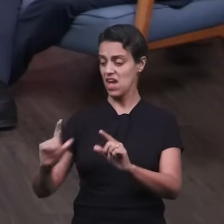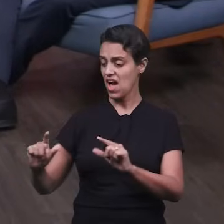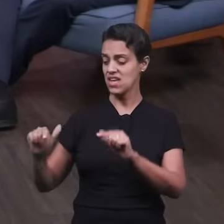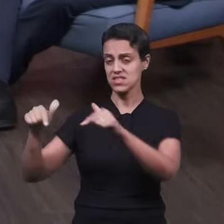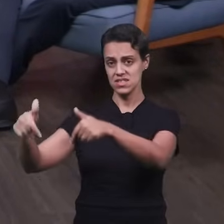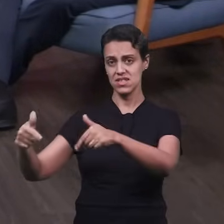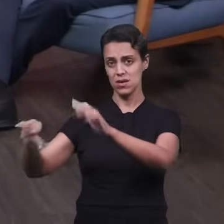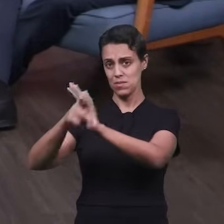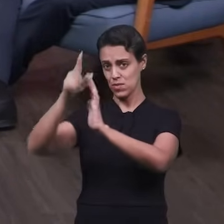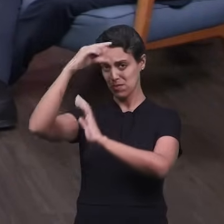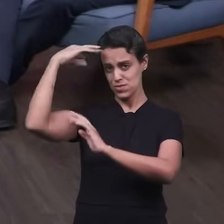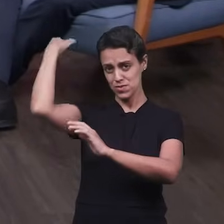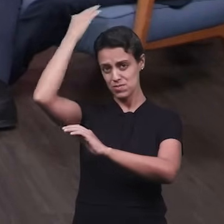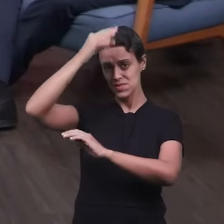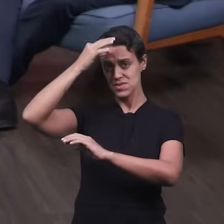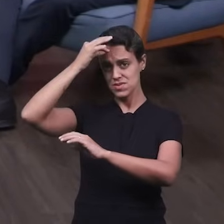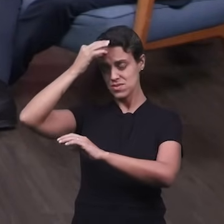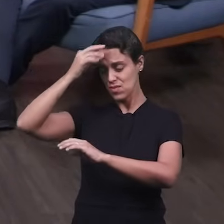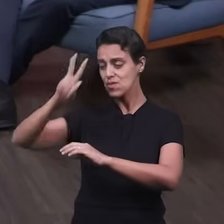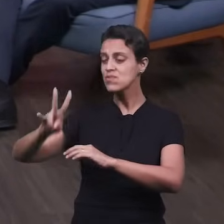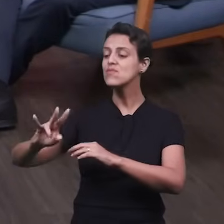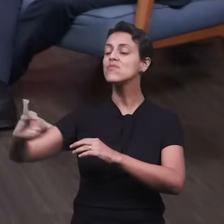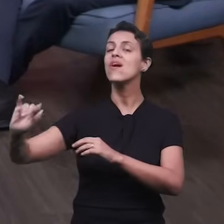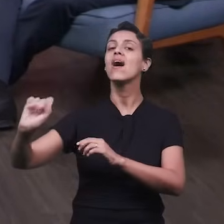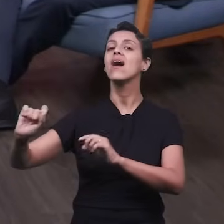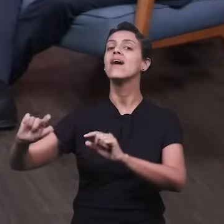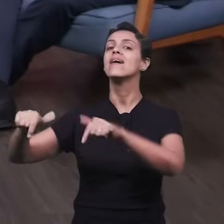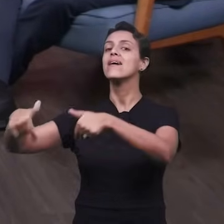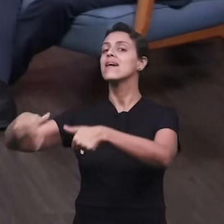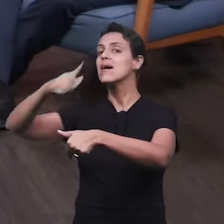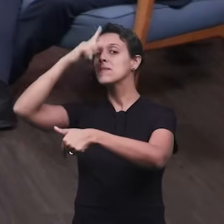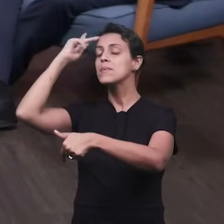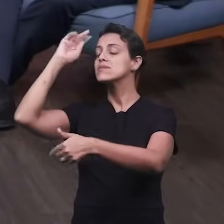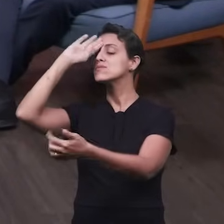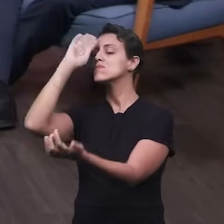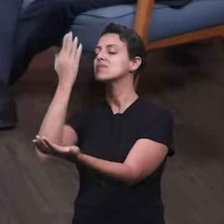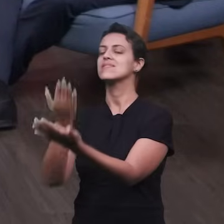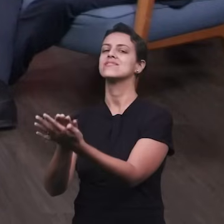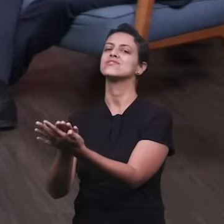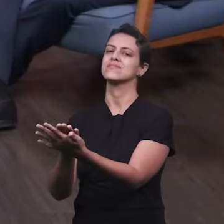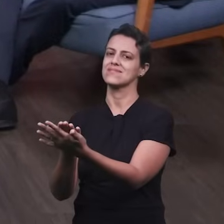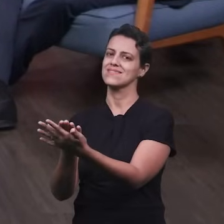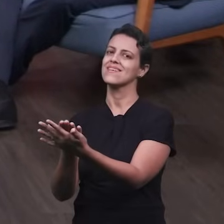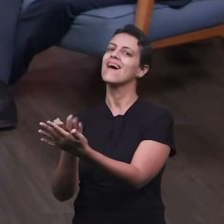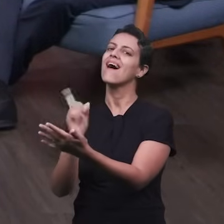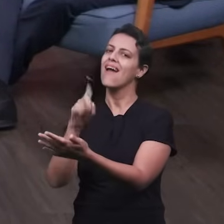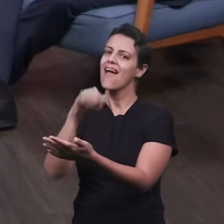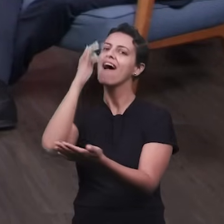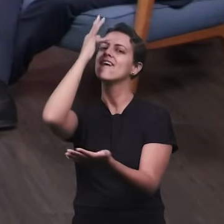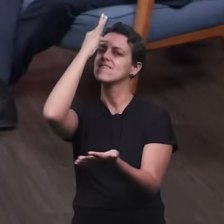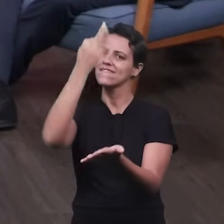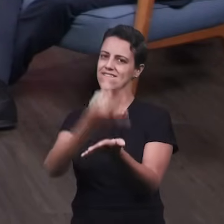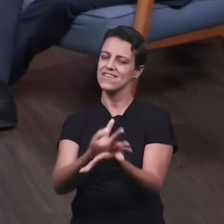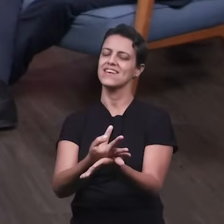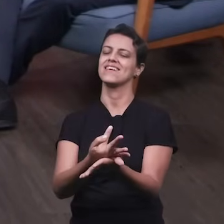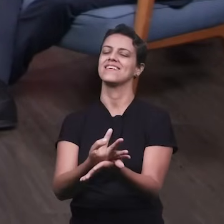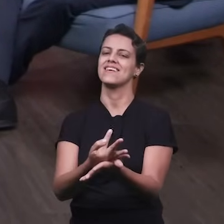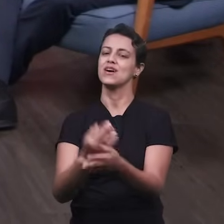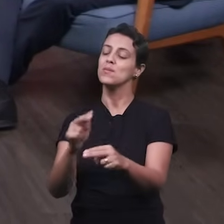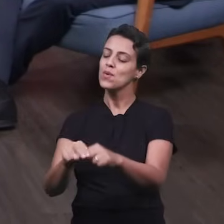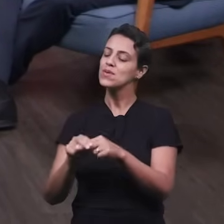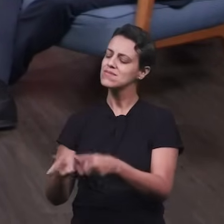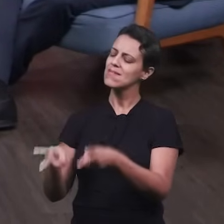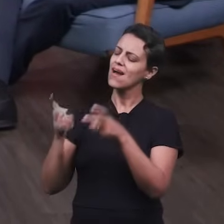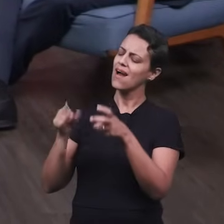seja, essas manifestações do Espírito Santo seguirão a quem? Aos que crerem. Adriano falou há pouco da fé, né? A fé que